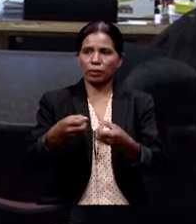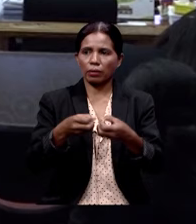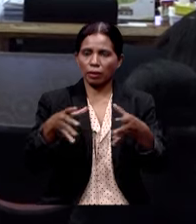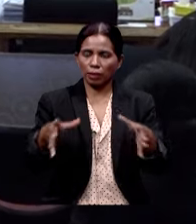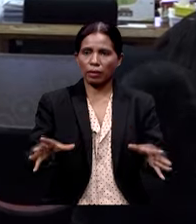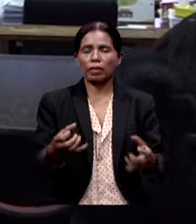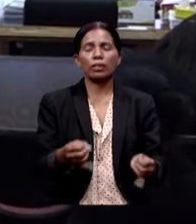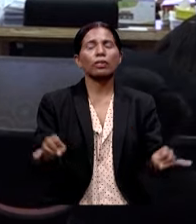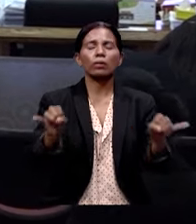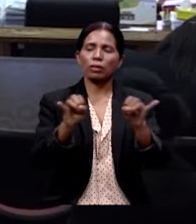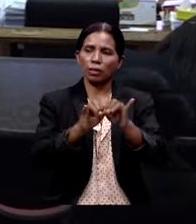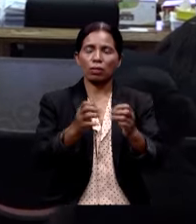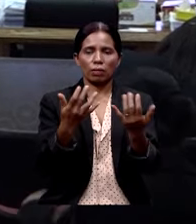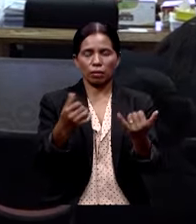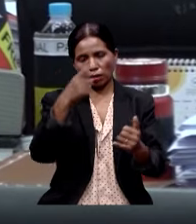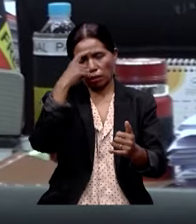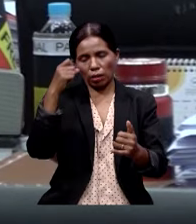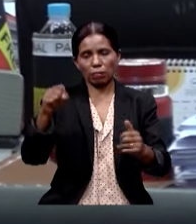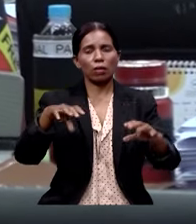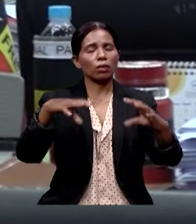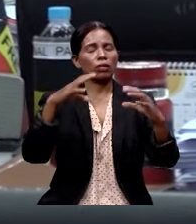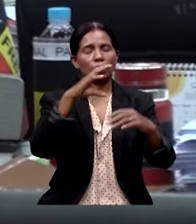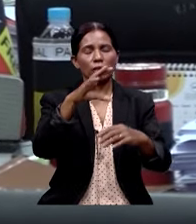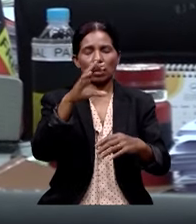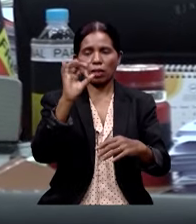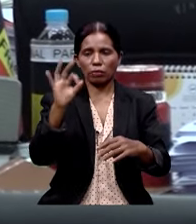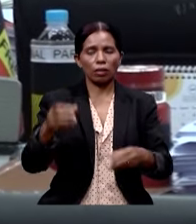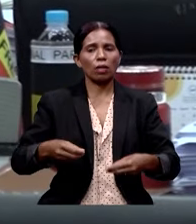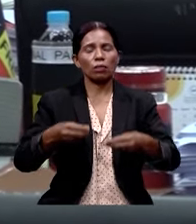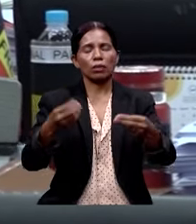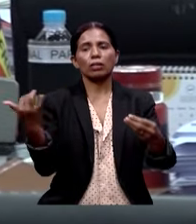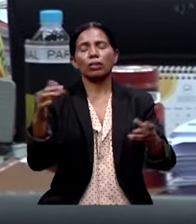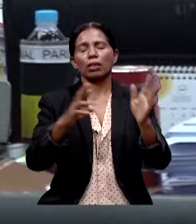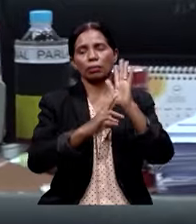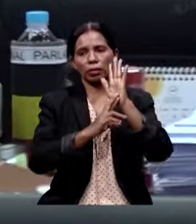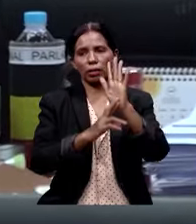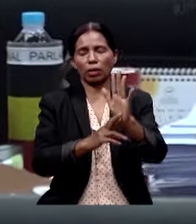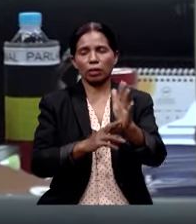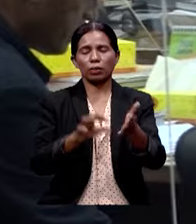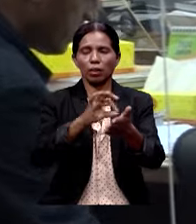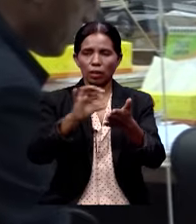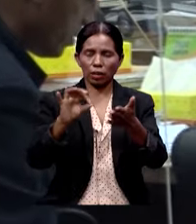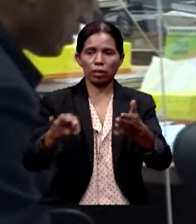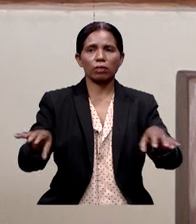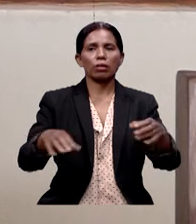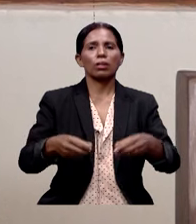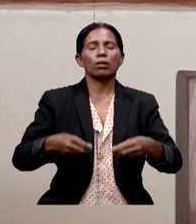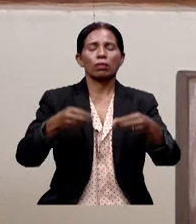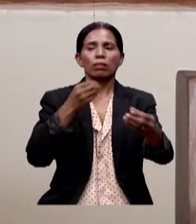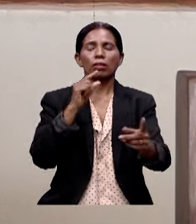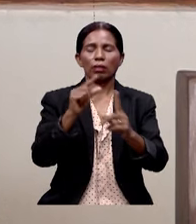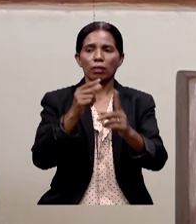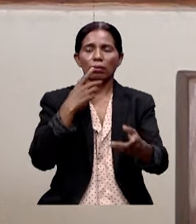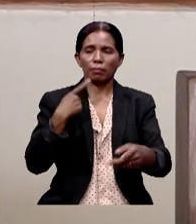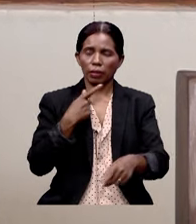instituição autônoma ne o razão tamba conselho consultivo la fosira ni representação atu prense corum o de fo parecer ba